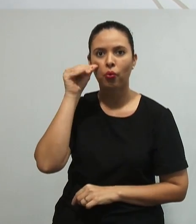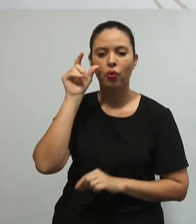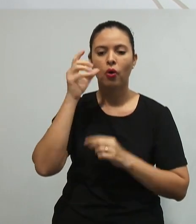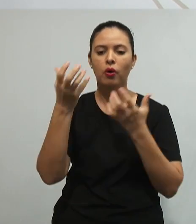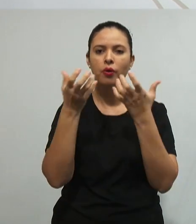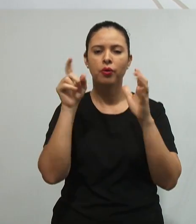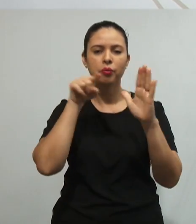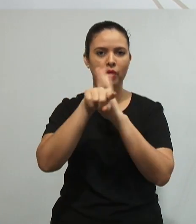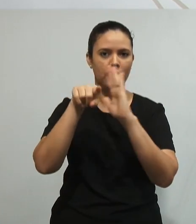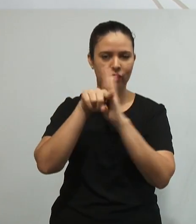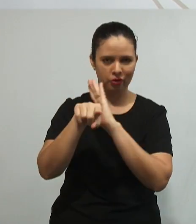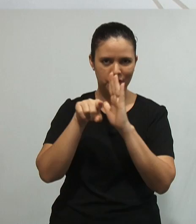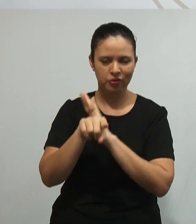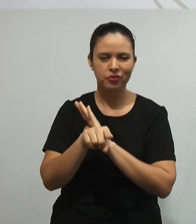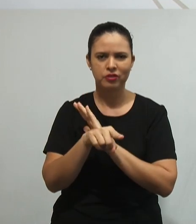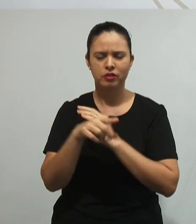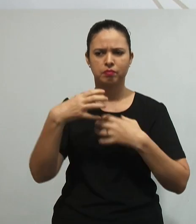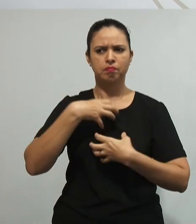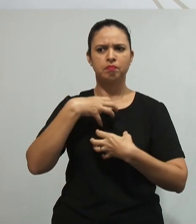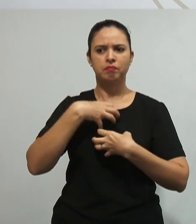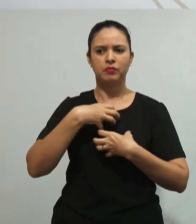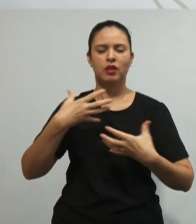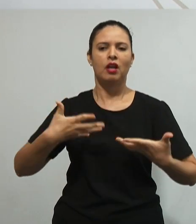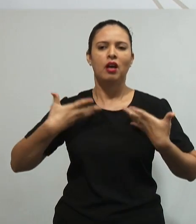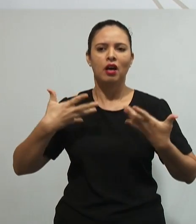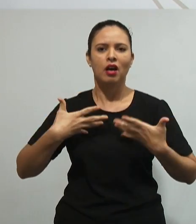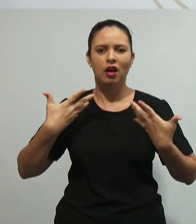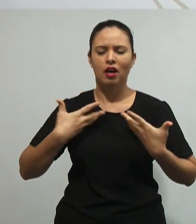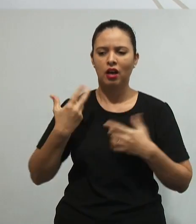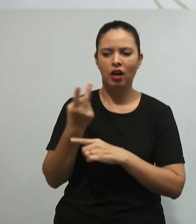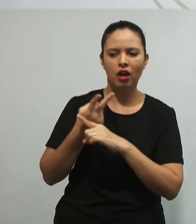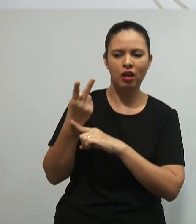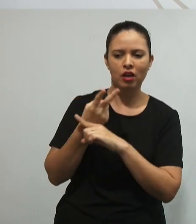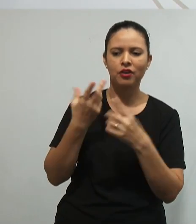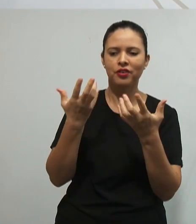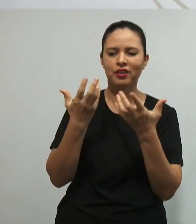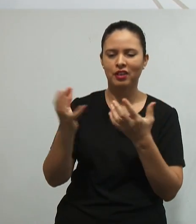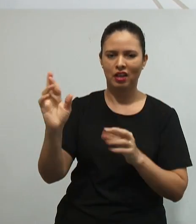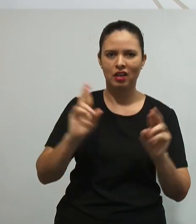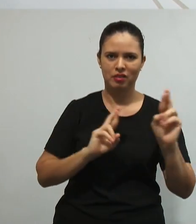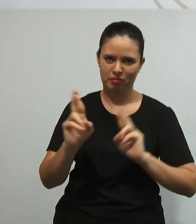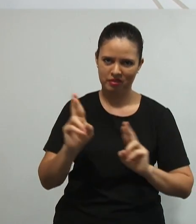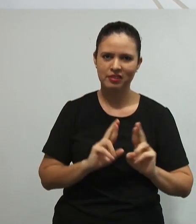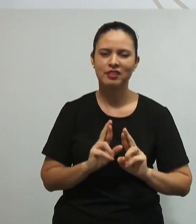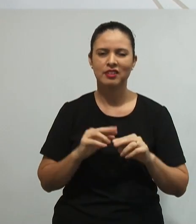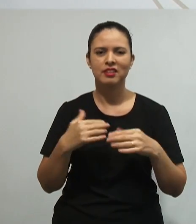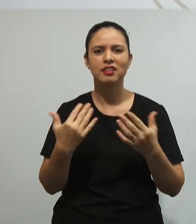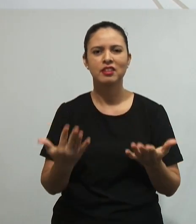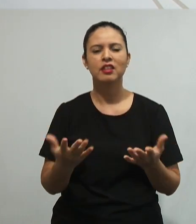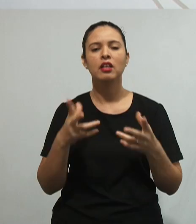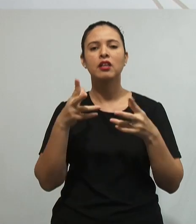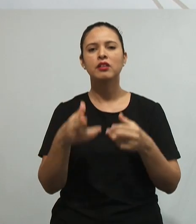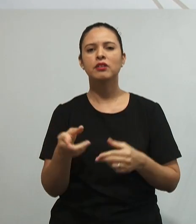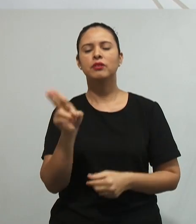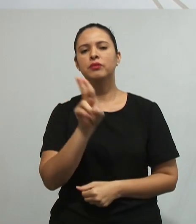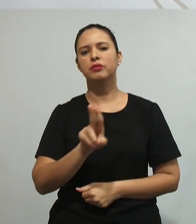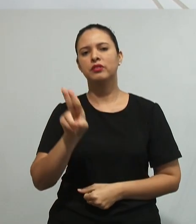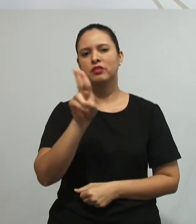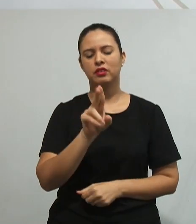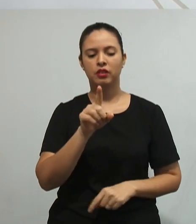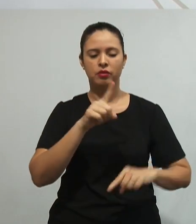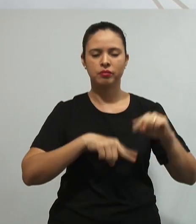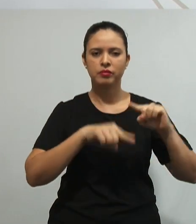a serem respondidas, elas se sentem motivadas para irem em busca de resposta, né, como utilizar este